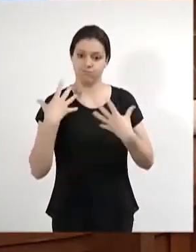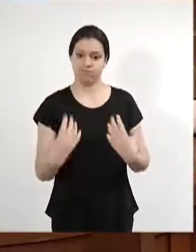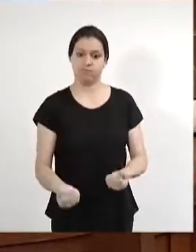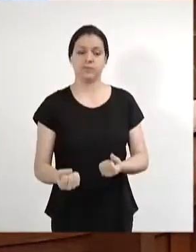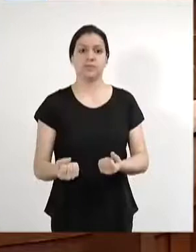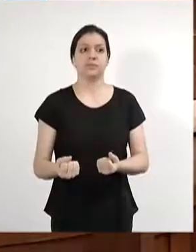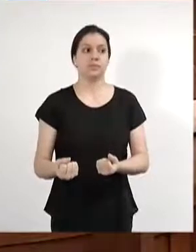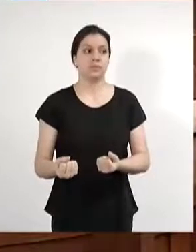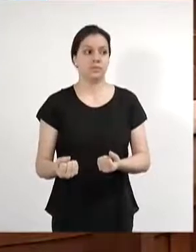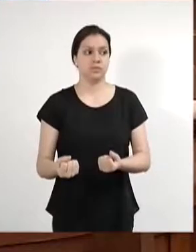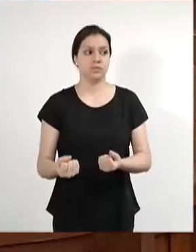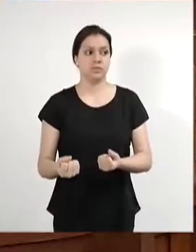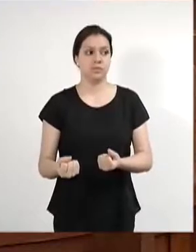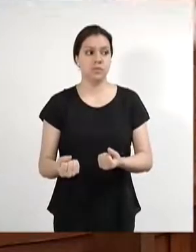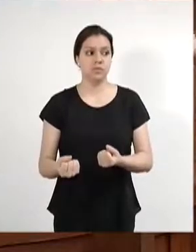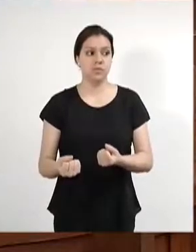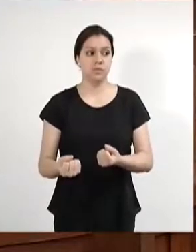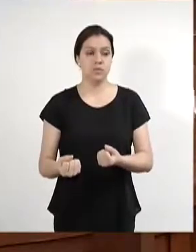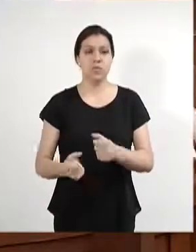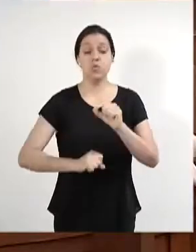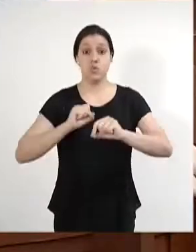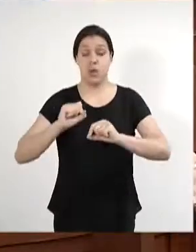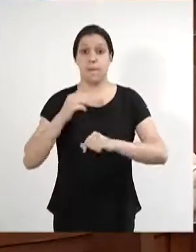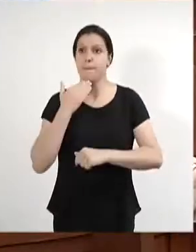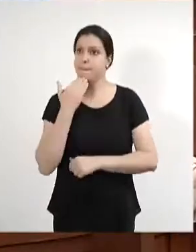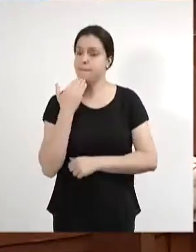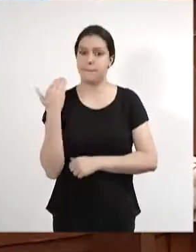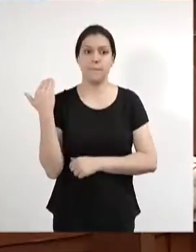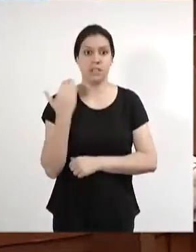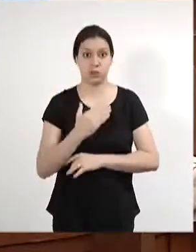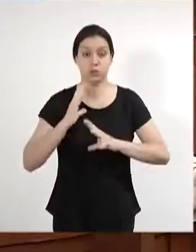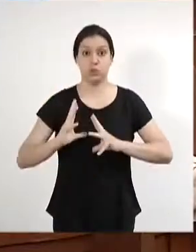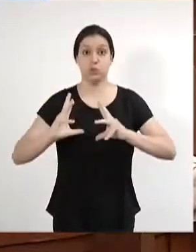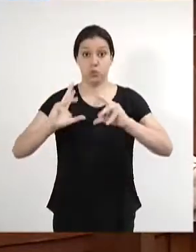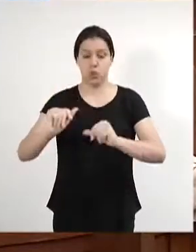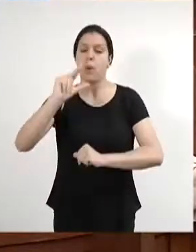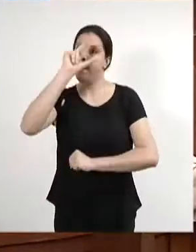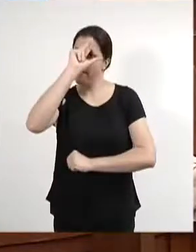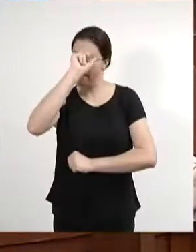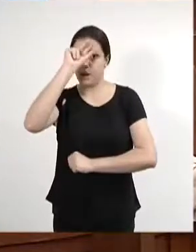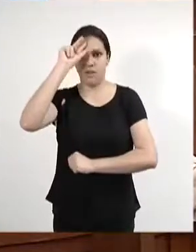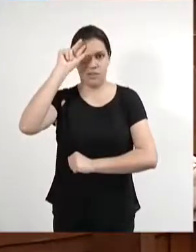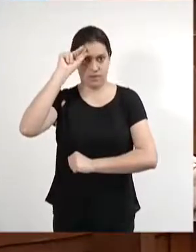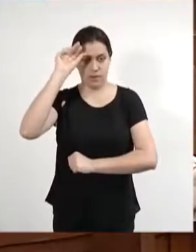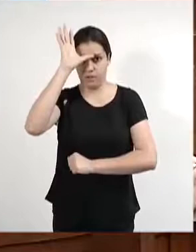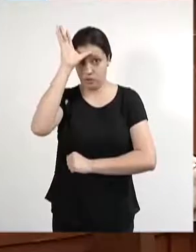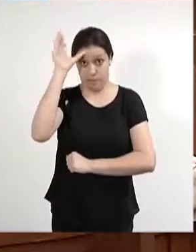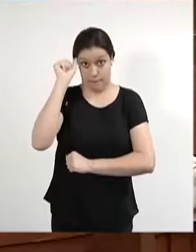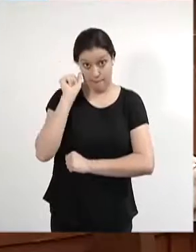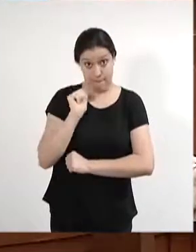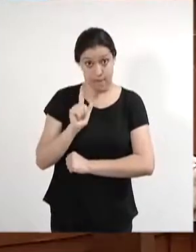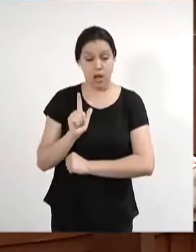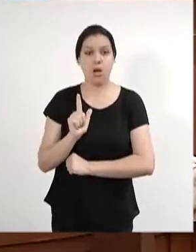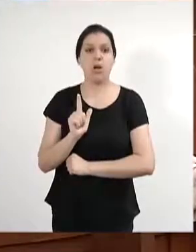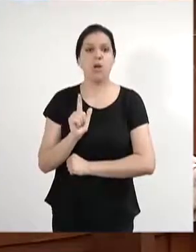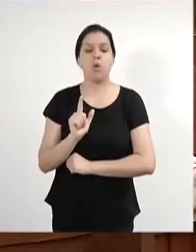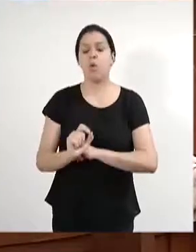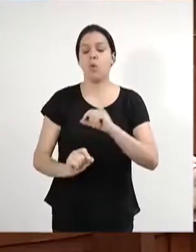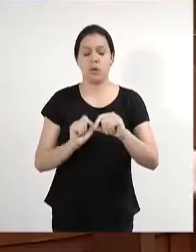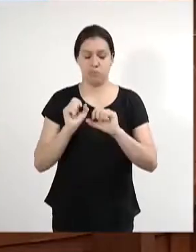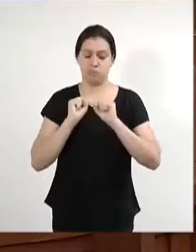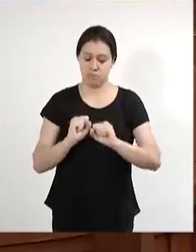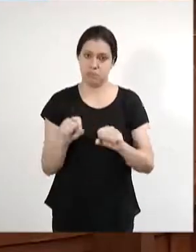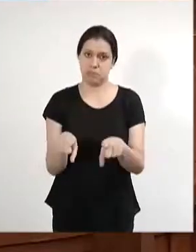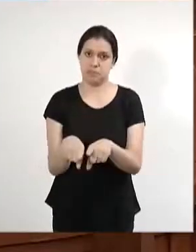esse chamado e pedir para que todos os prefeitos do Mato Grosso do Sul possam